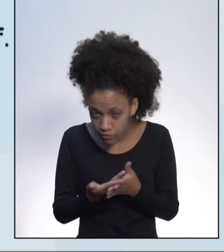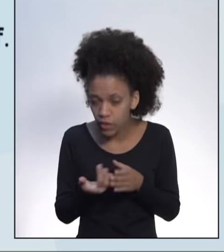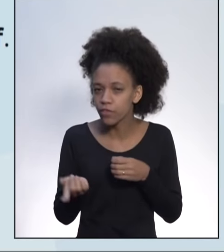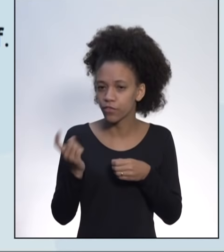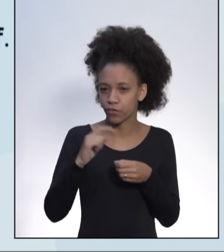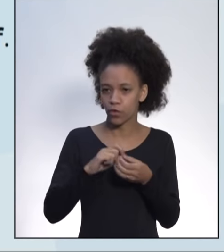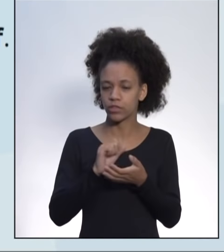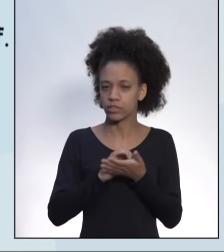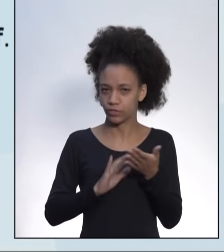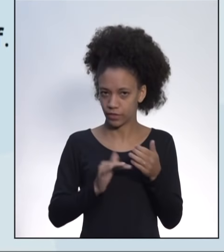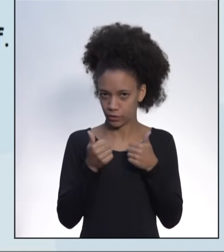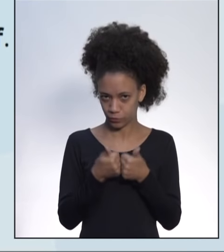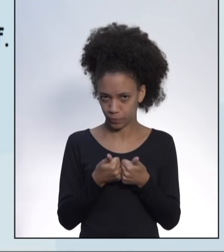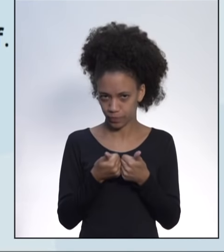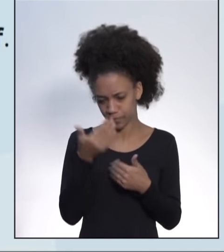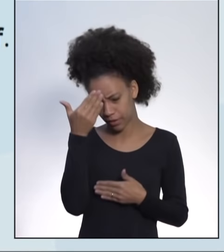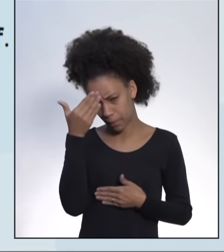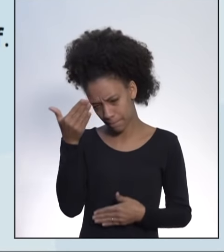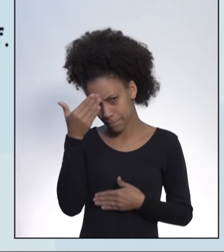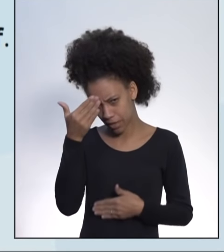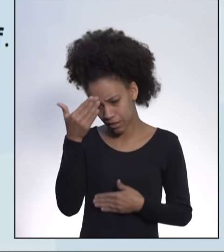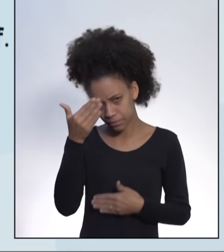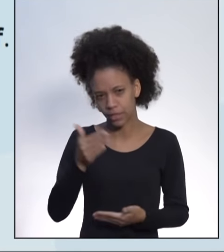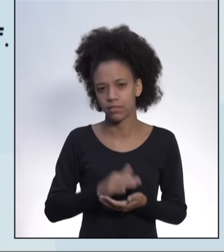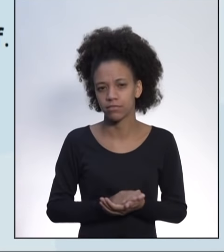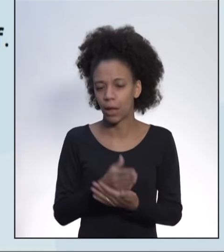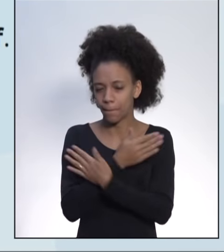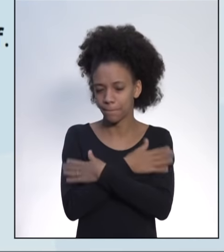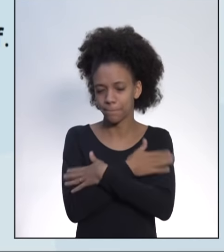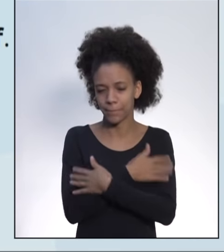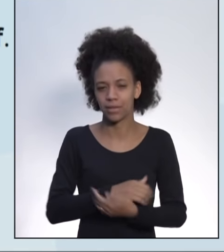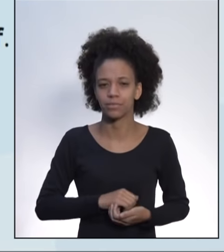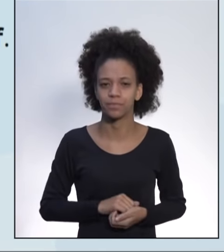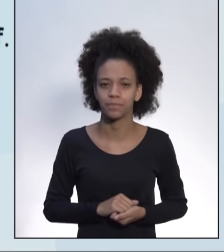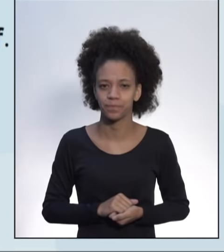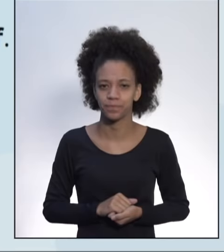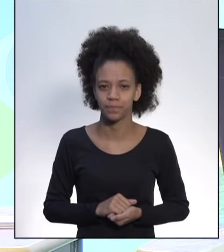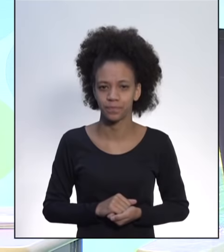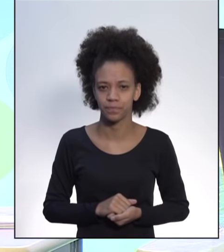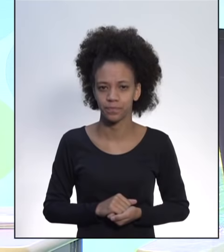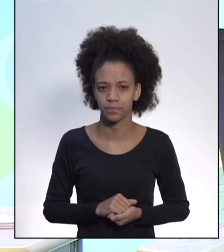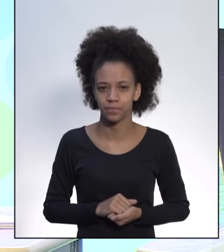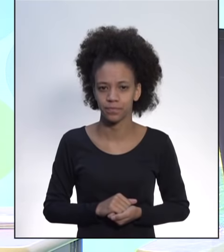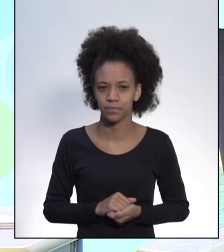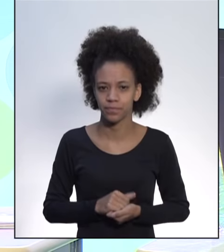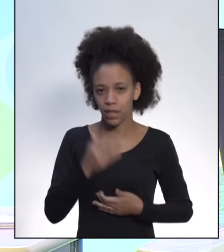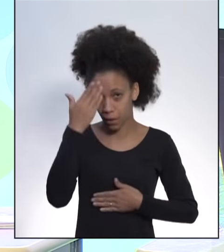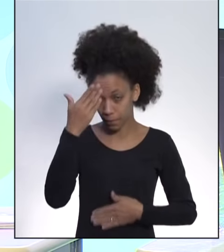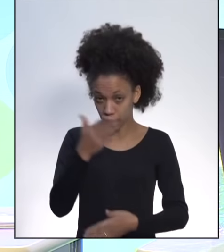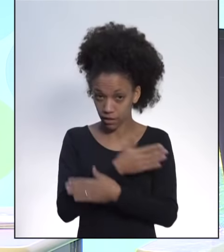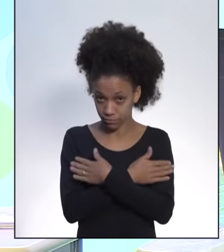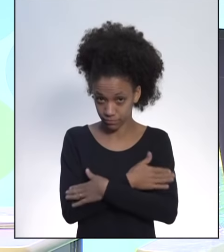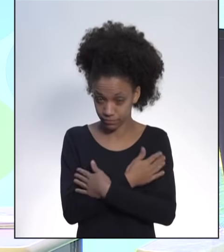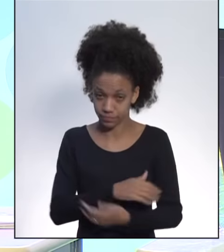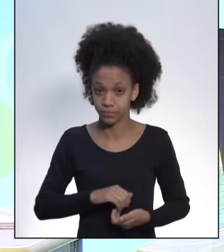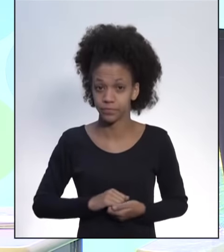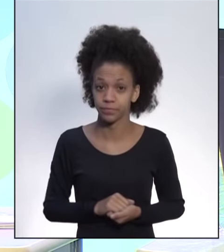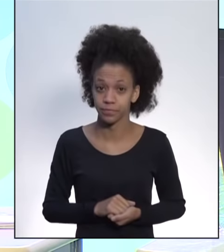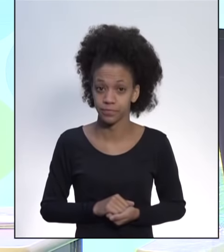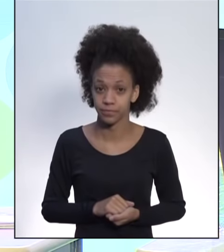retoma aqui muito obrigado um grande abraço para vocês têm que os formantes a very